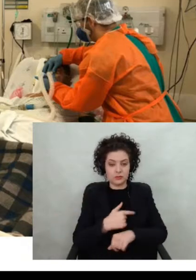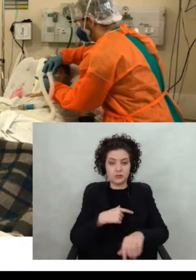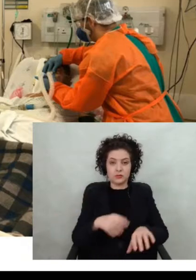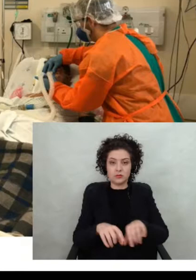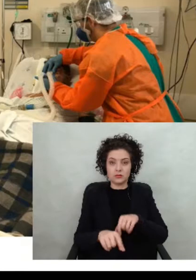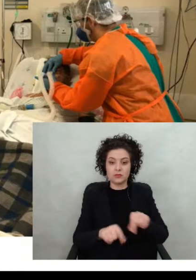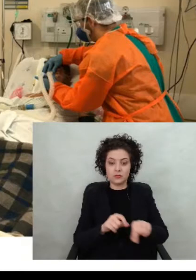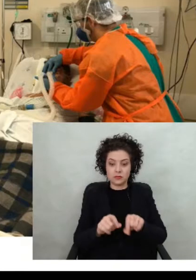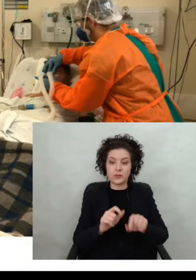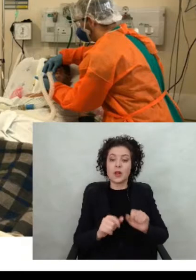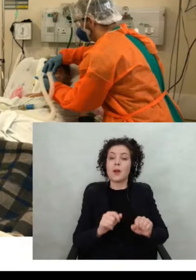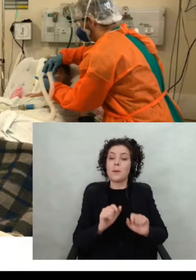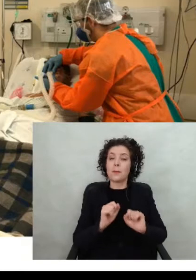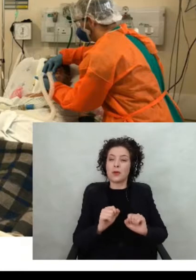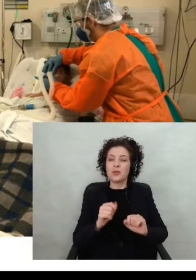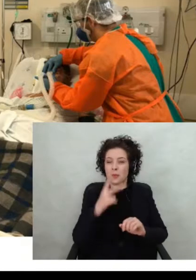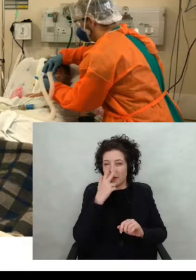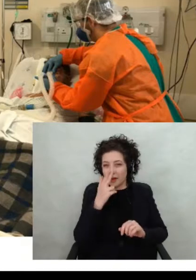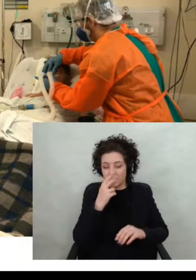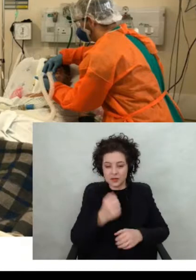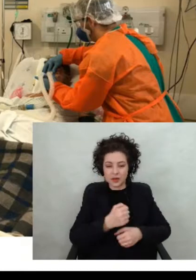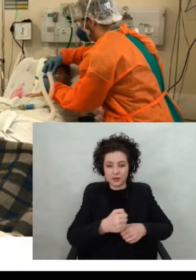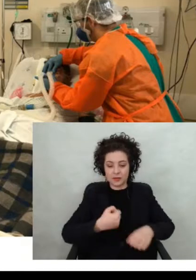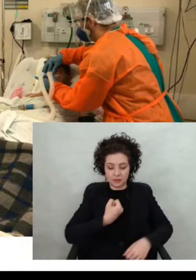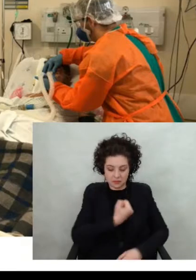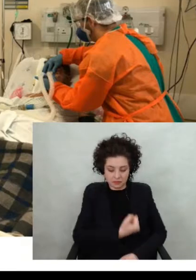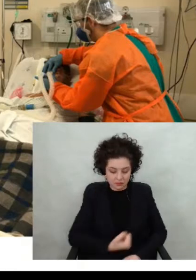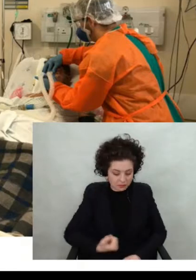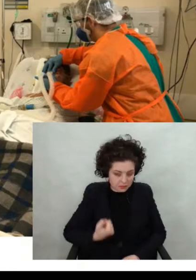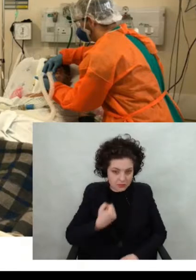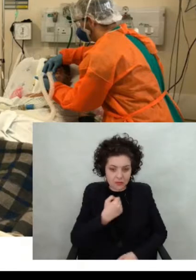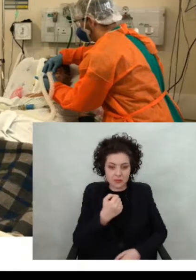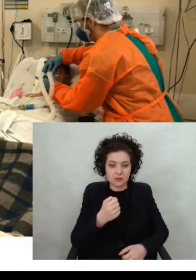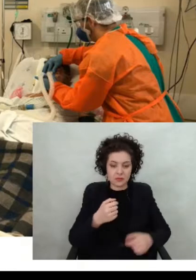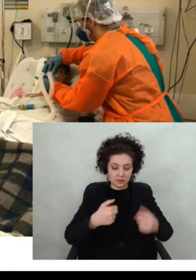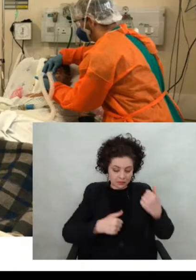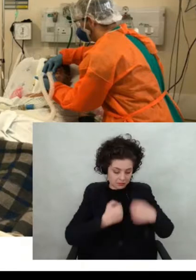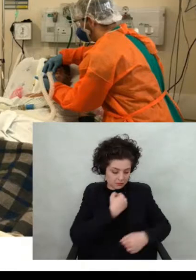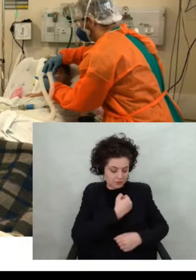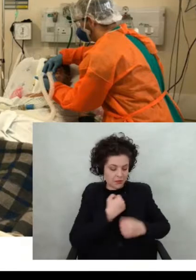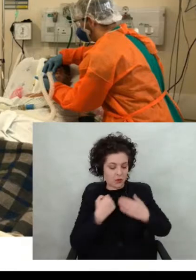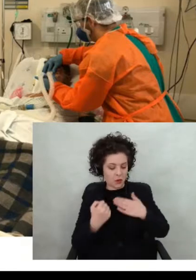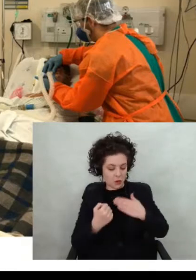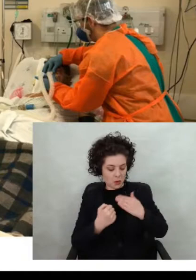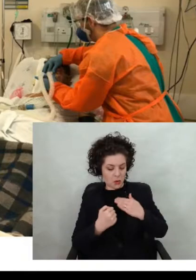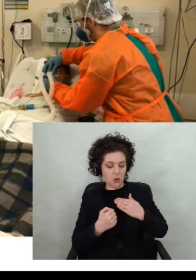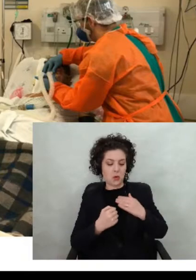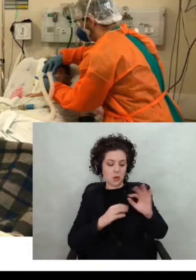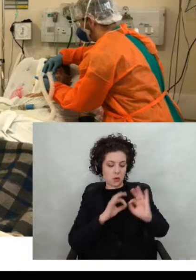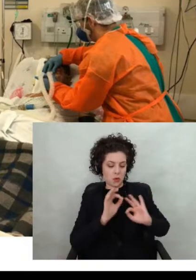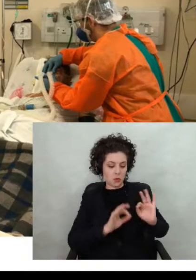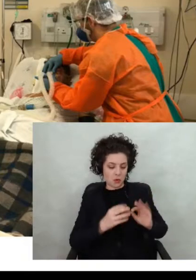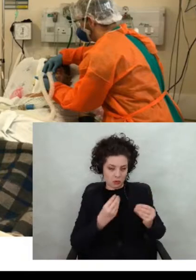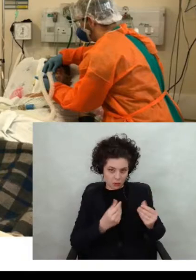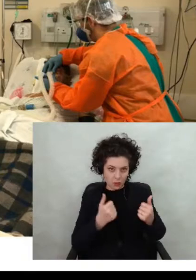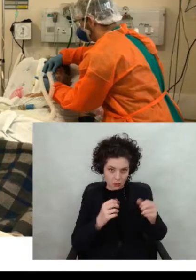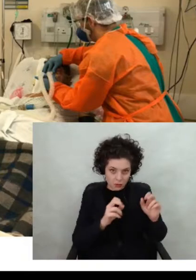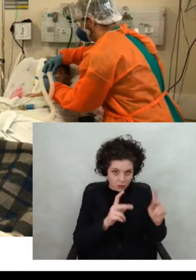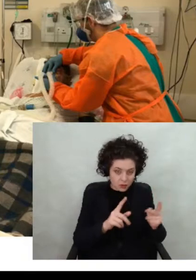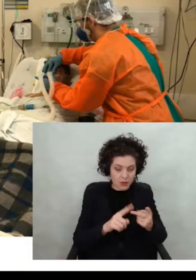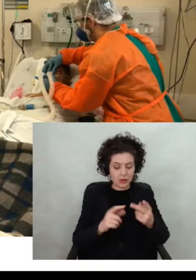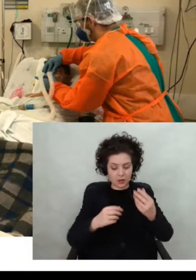do intensivista, então uma avaliação básica do funcionamento cardíaco e do pulmão, além de,